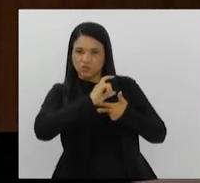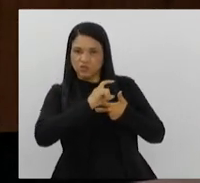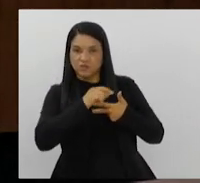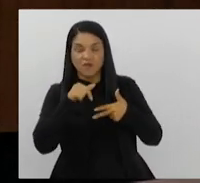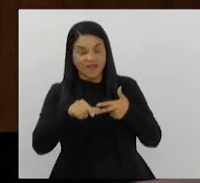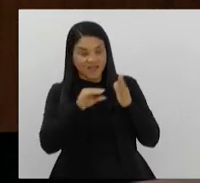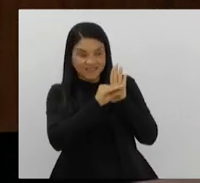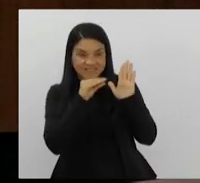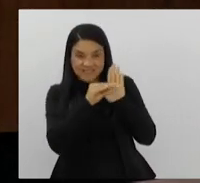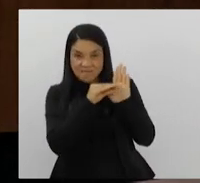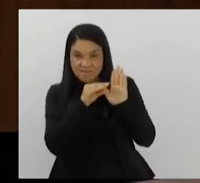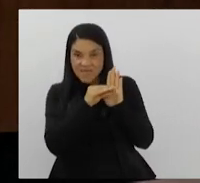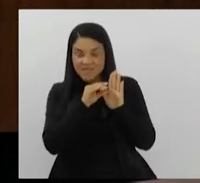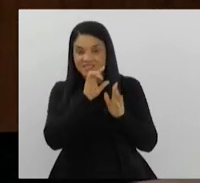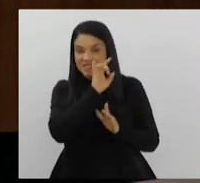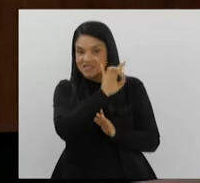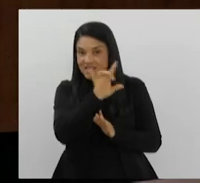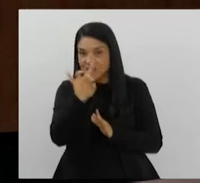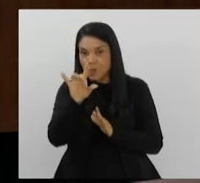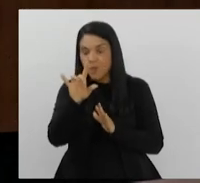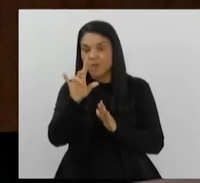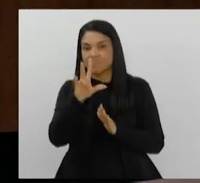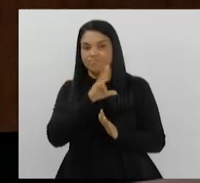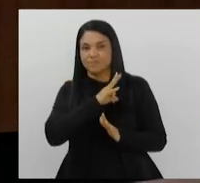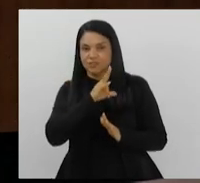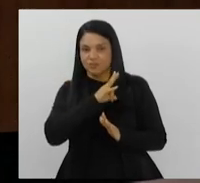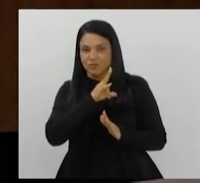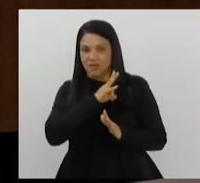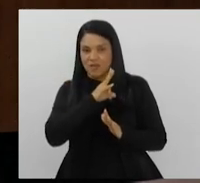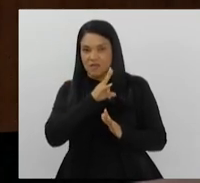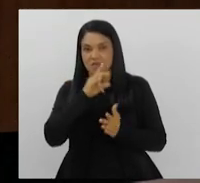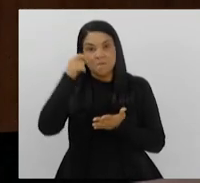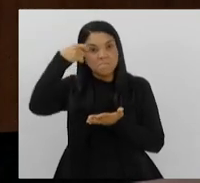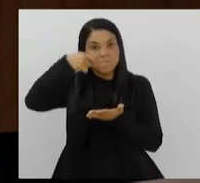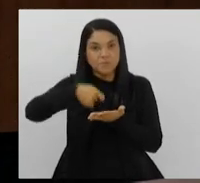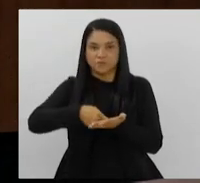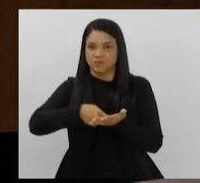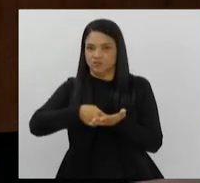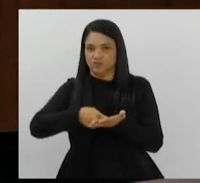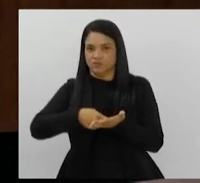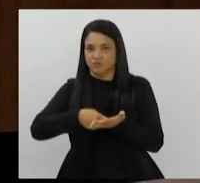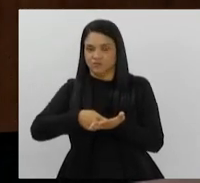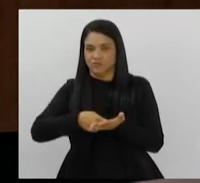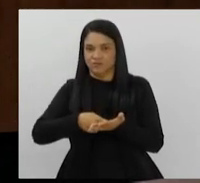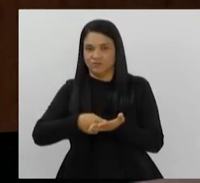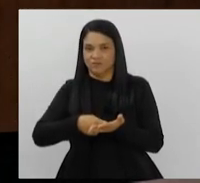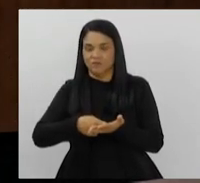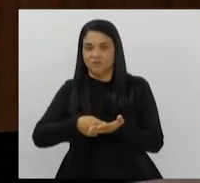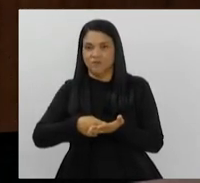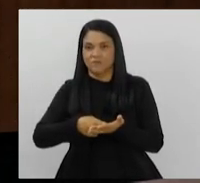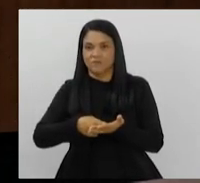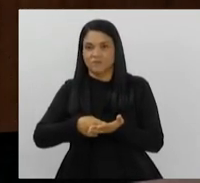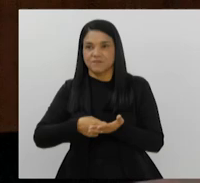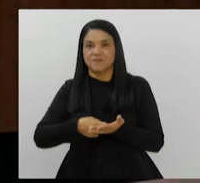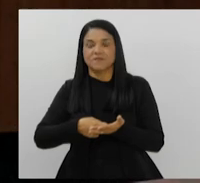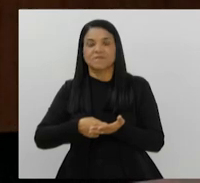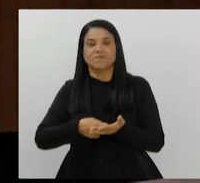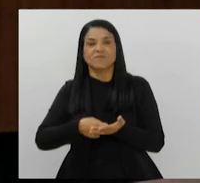são individuais e impositivas, portanto, não vai passar pelo crivo do governador